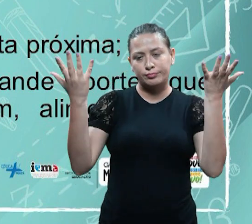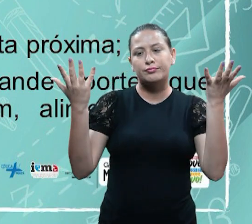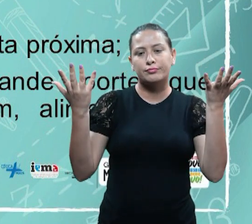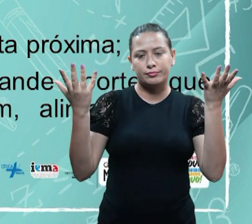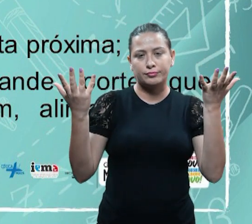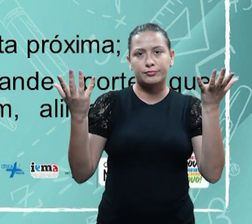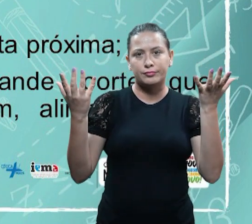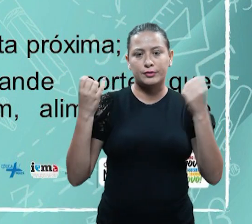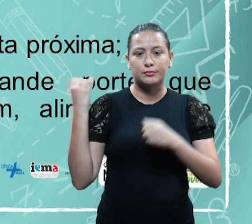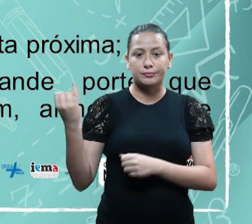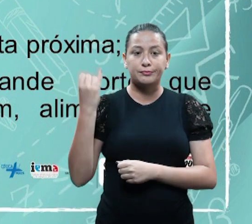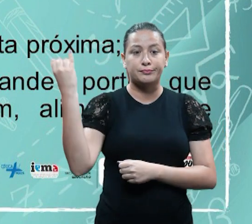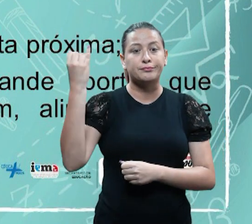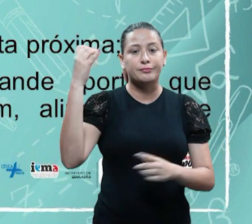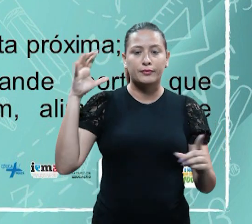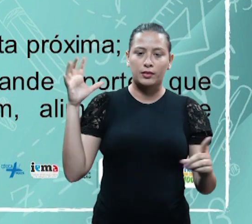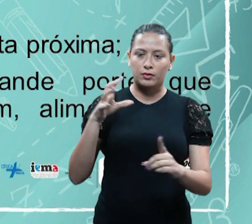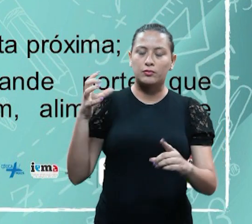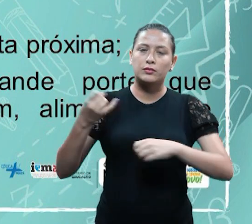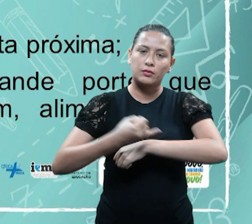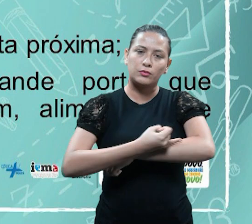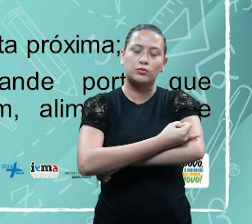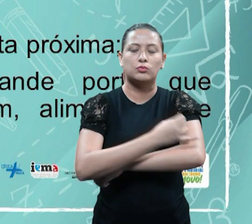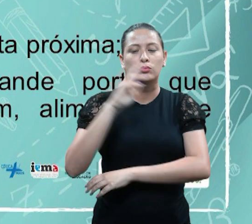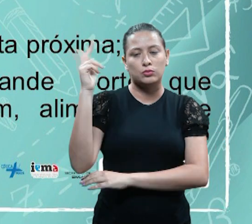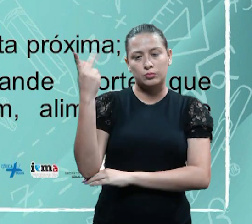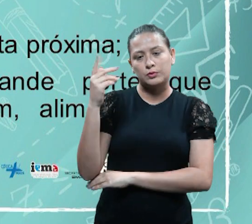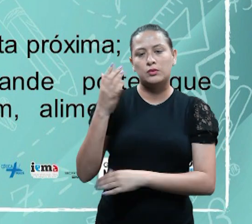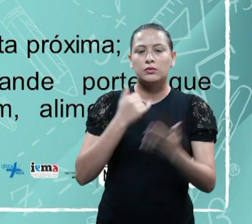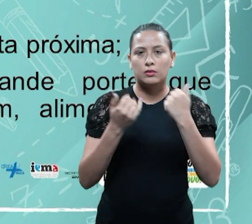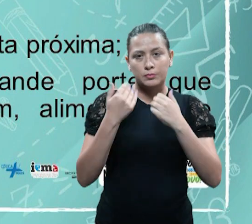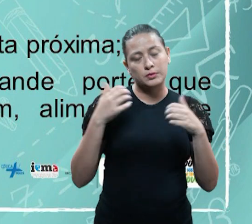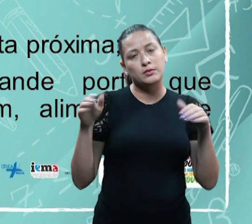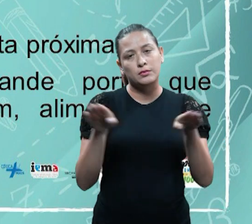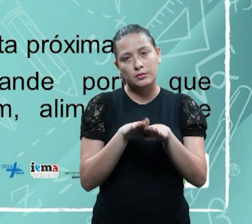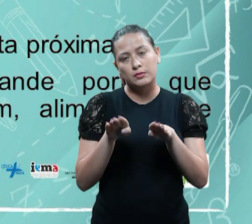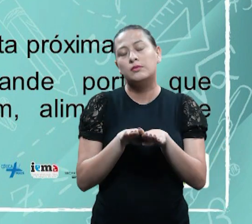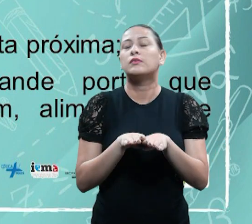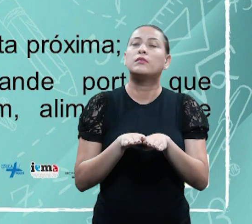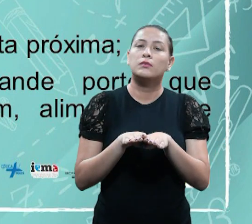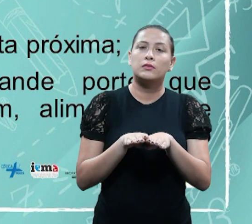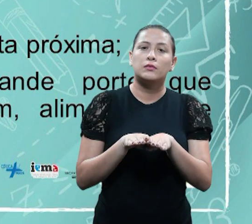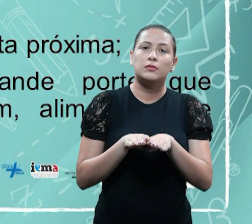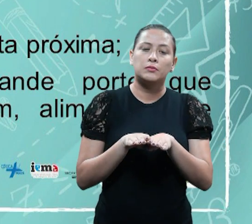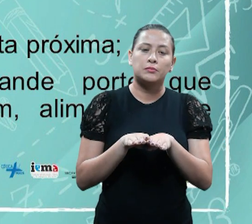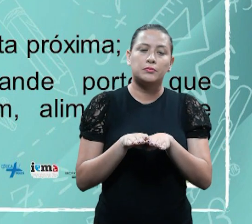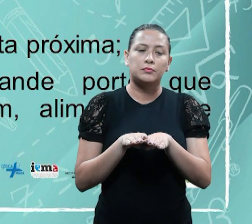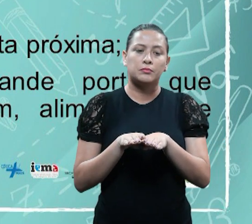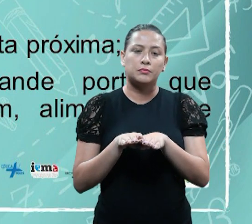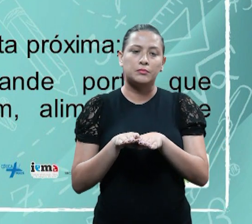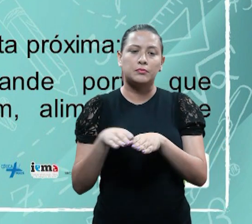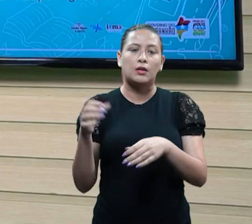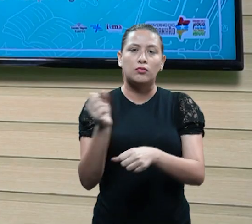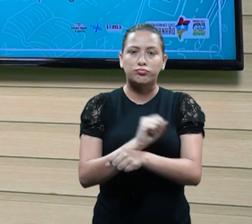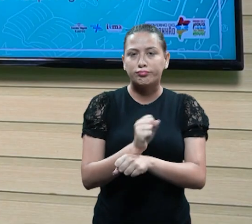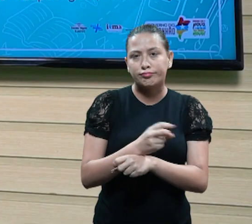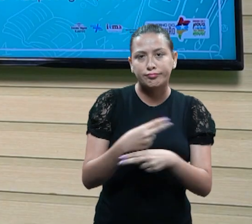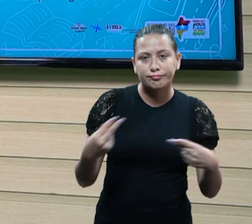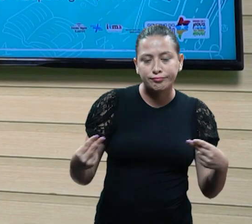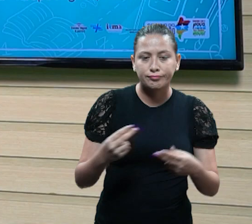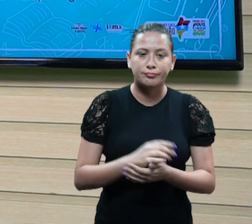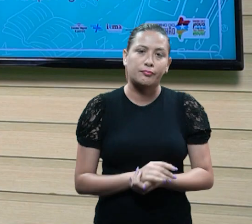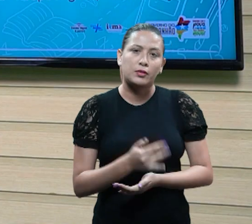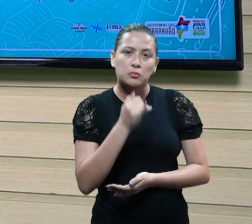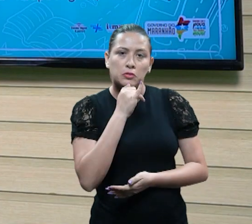porte que comprometam a infraestrutura de hospedagem, alimentação e transporte, né? Como, por exemplo, se a gente for fazer um evento em